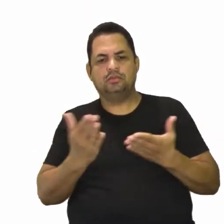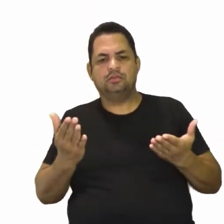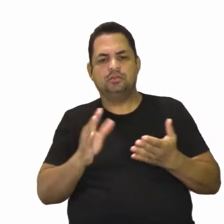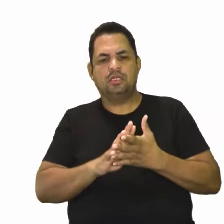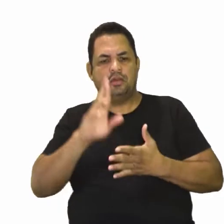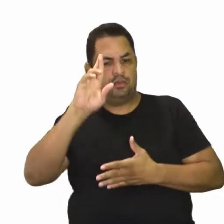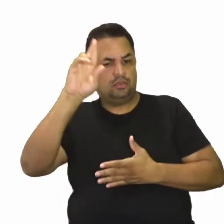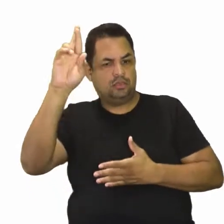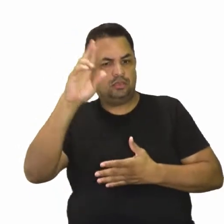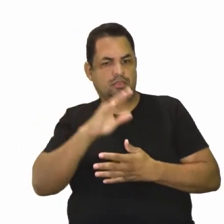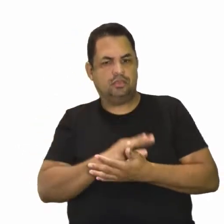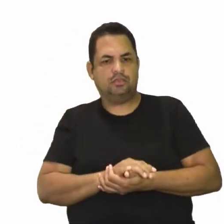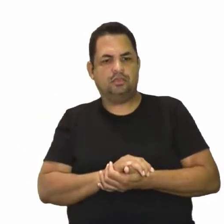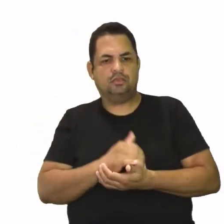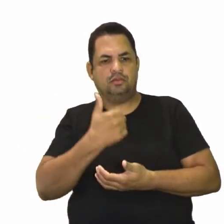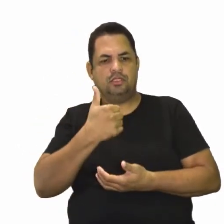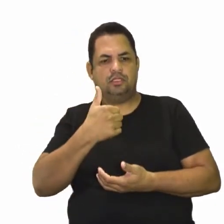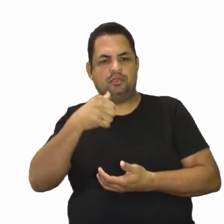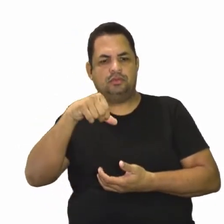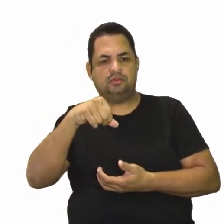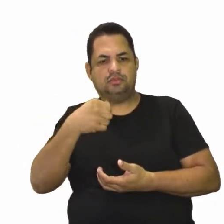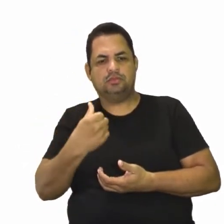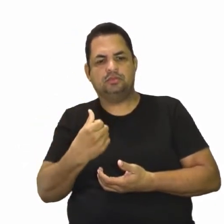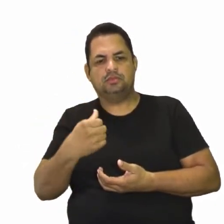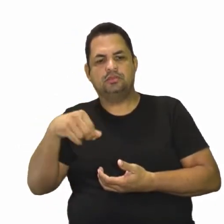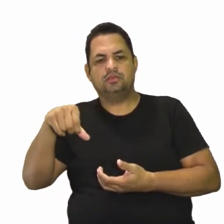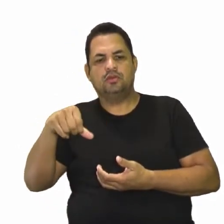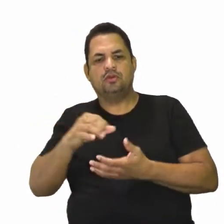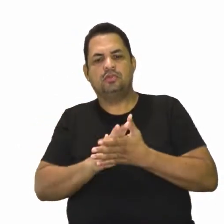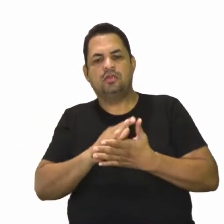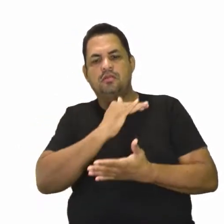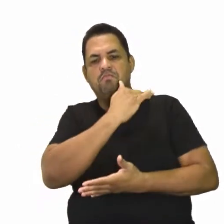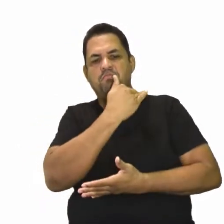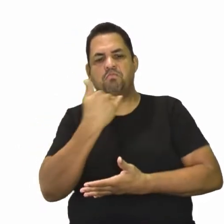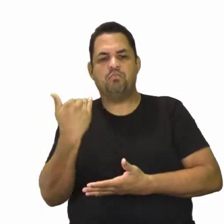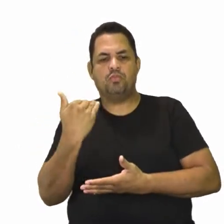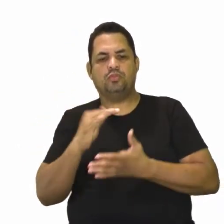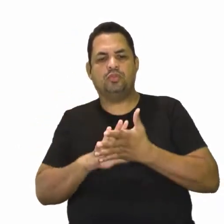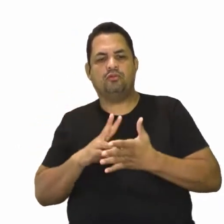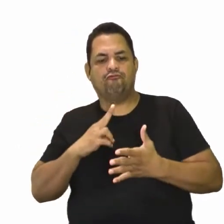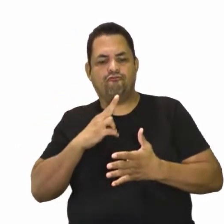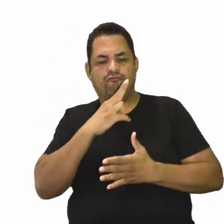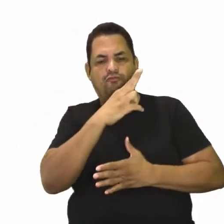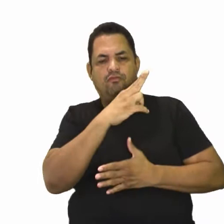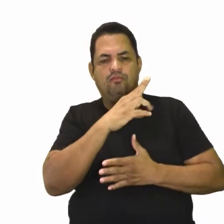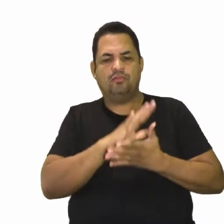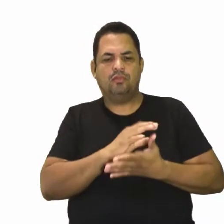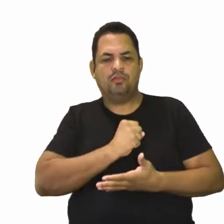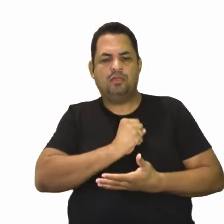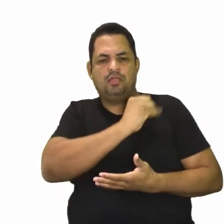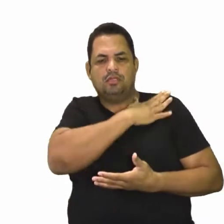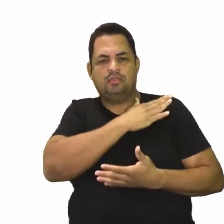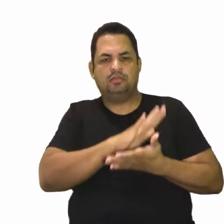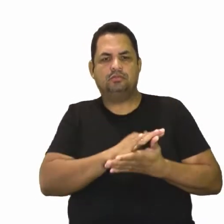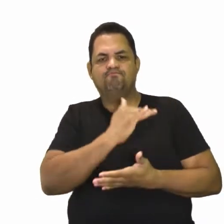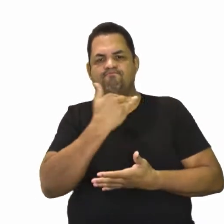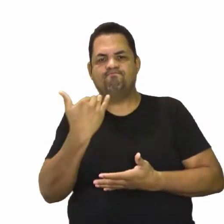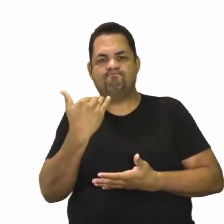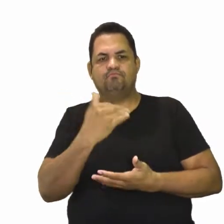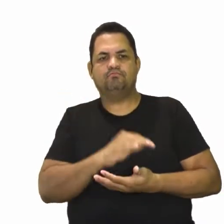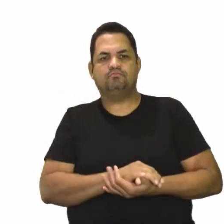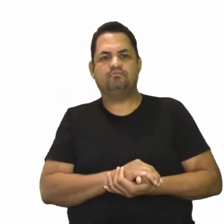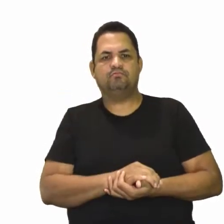ALN. E em 1969, ele vai ser morto pelas forças de repressão em São Paulo. Vai ser executado o Carlos